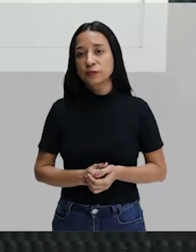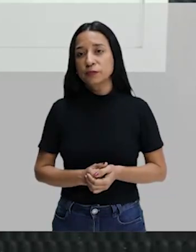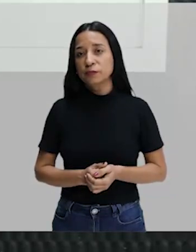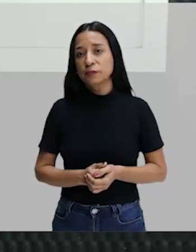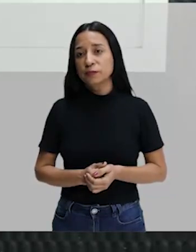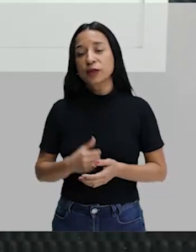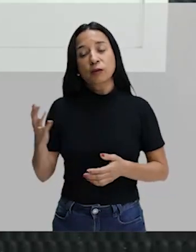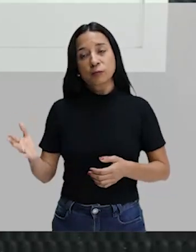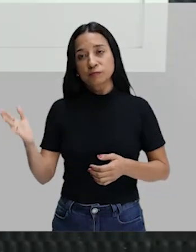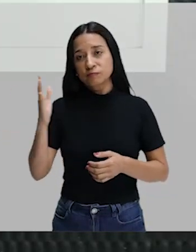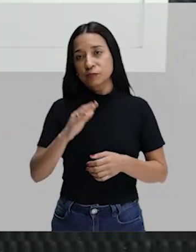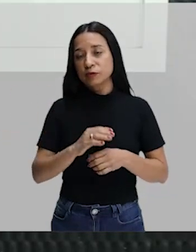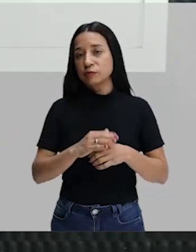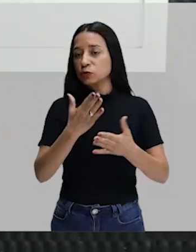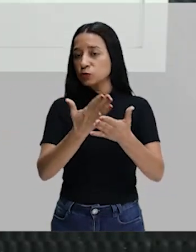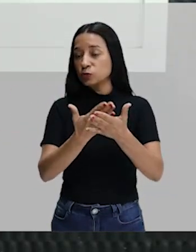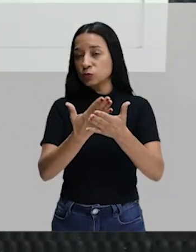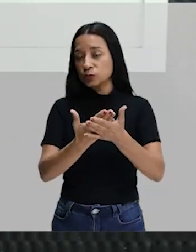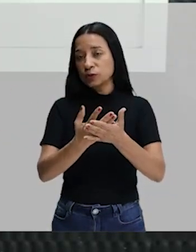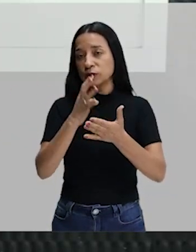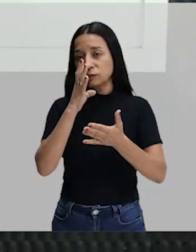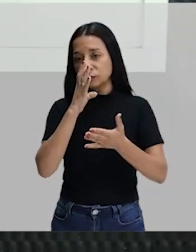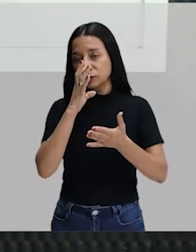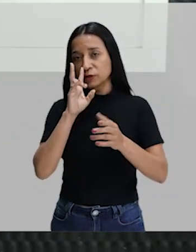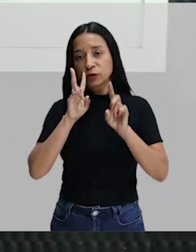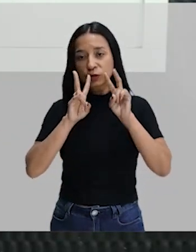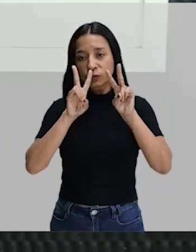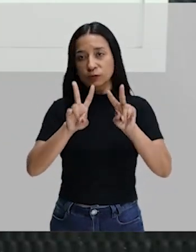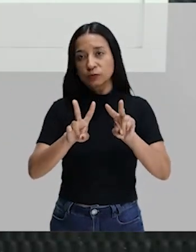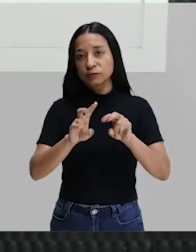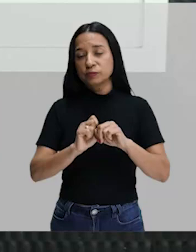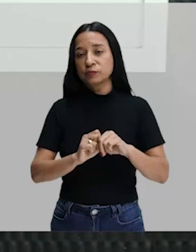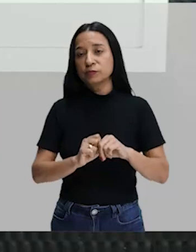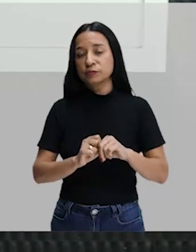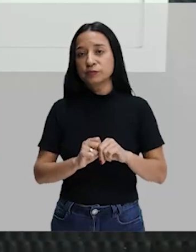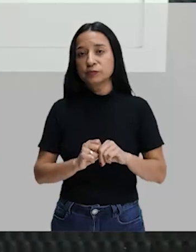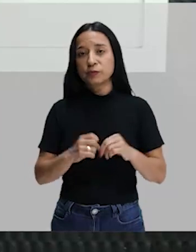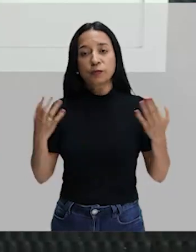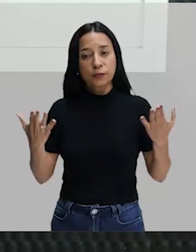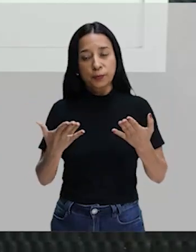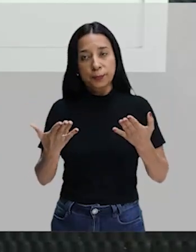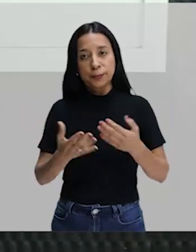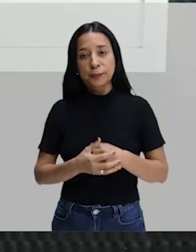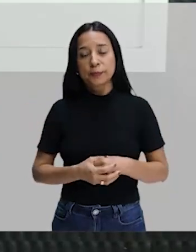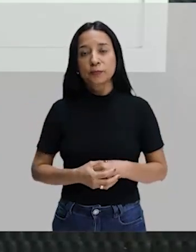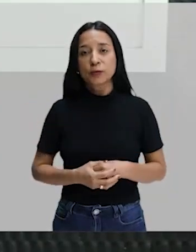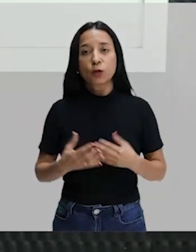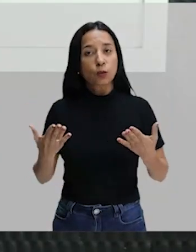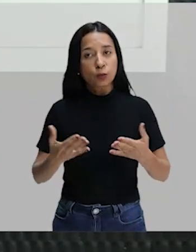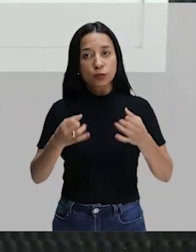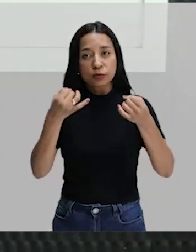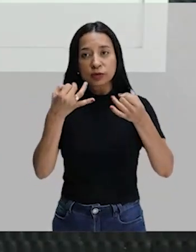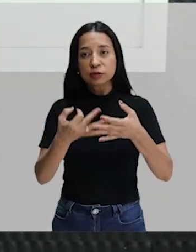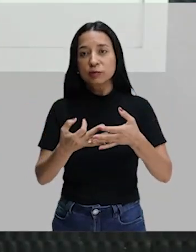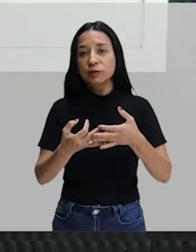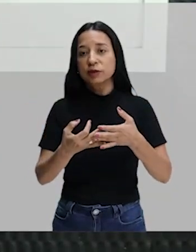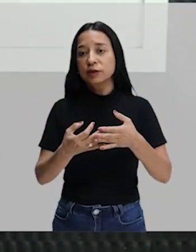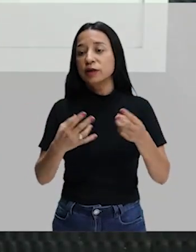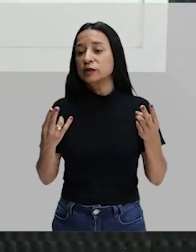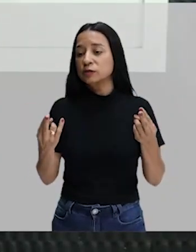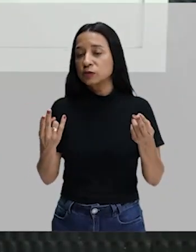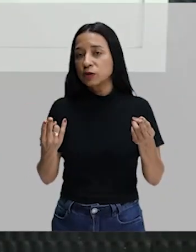conto com vocês, vão lá, assistam e fiquem atualizados nos conteúdos. Galera, vamos lá. Hoje a gente vai falar de identidade